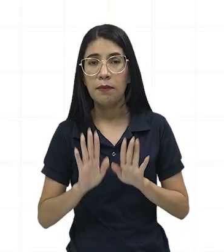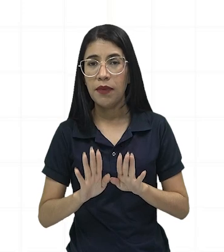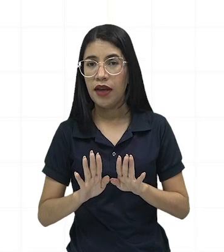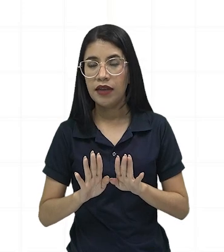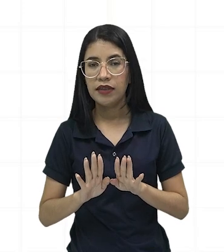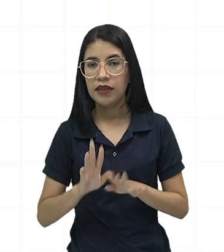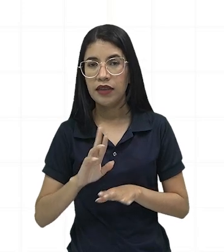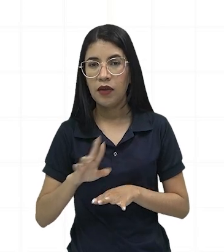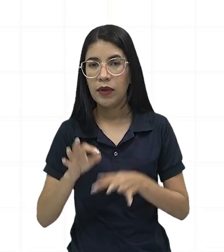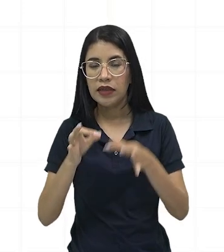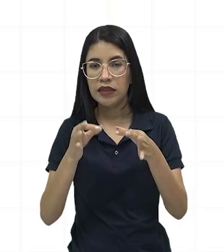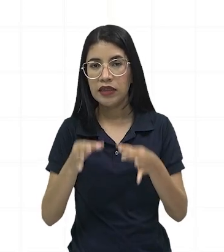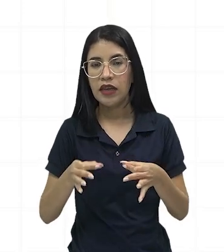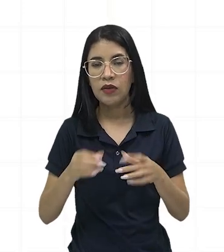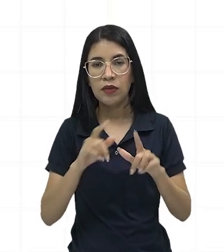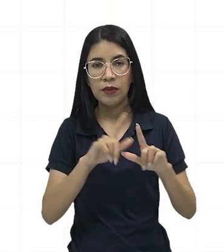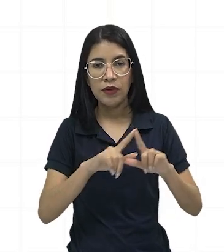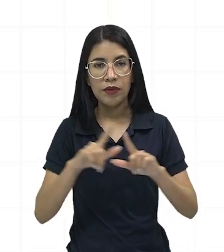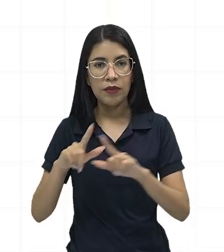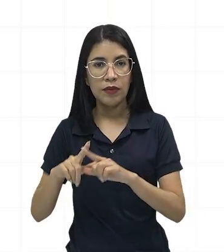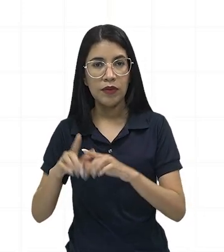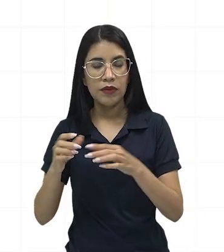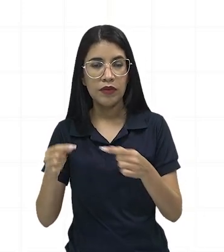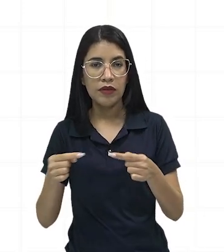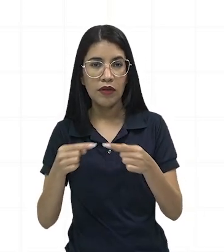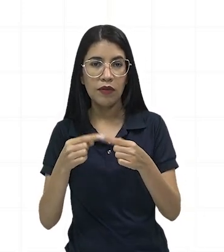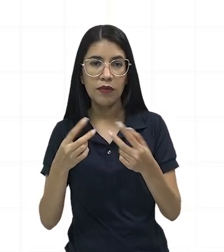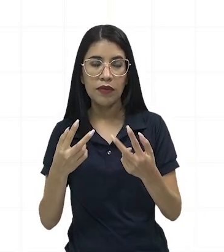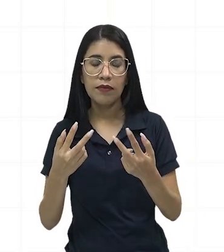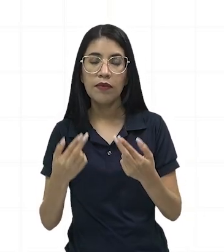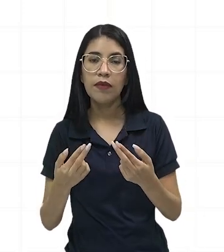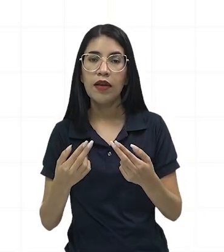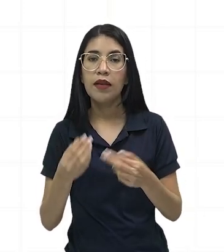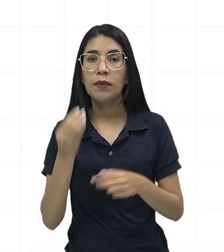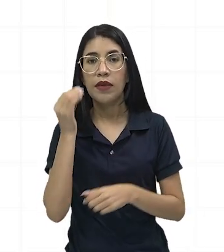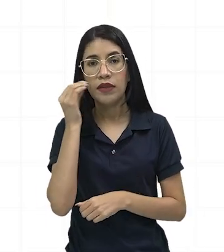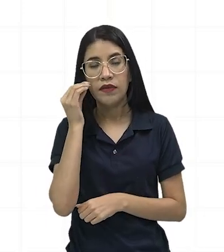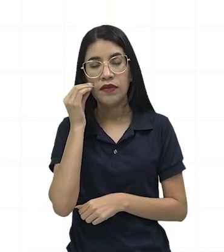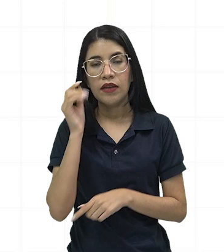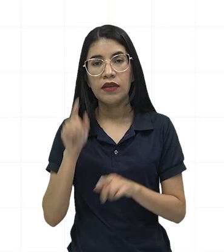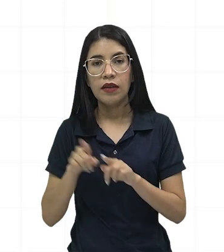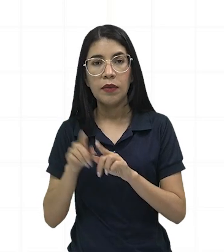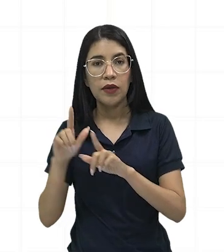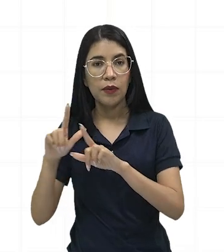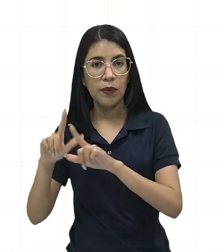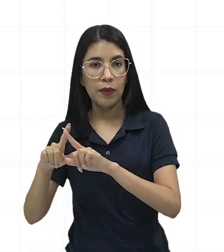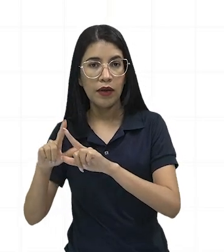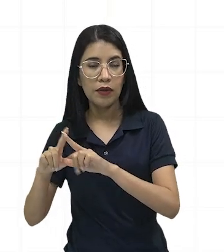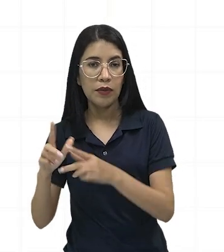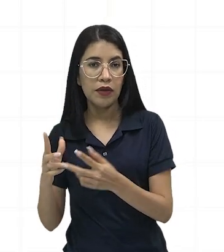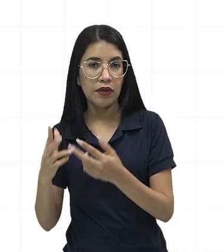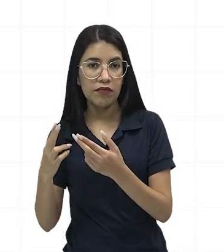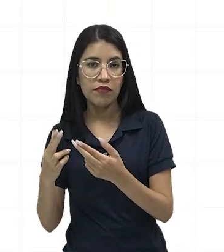né, seja congruente. Por quê? Porque eu vou verificar se tem um desses ângulos aqui, ó,